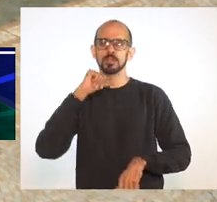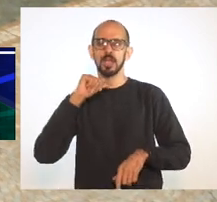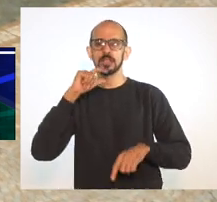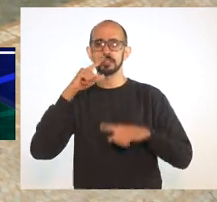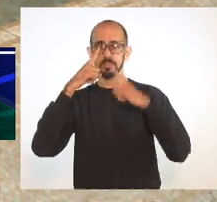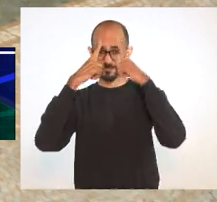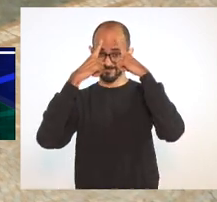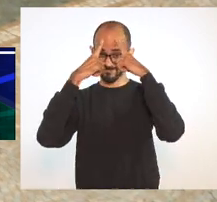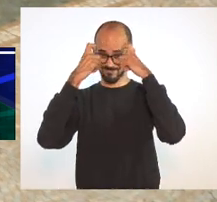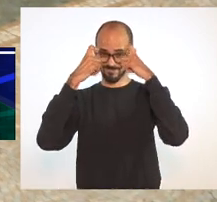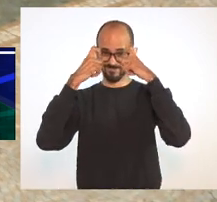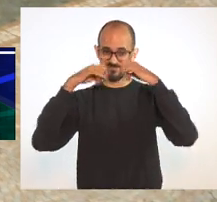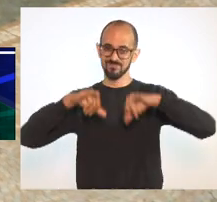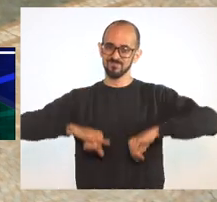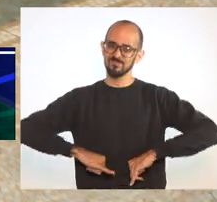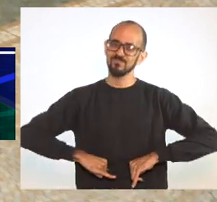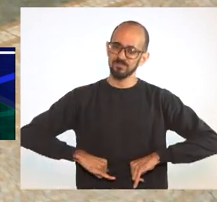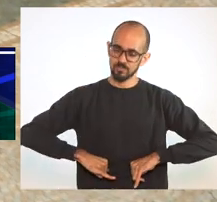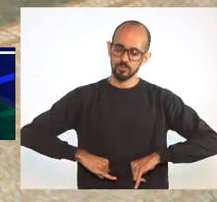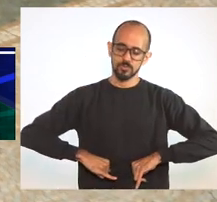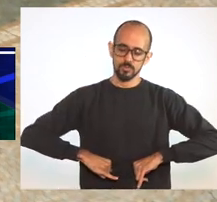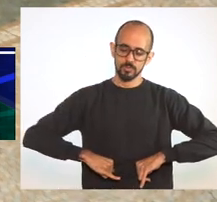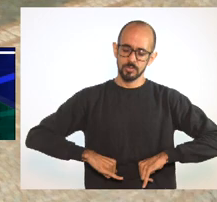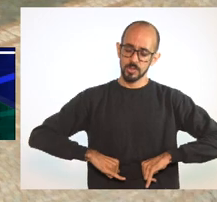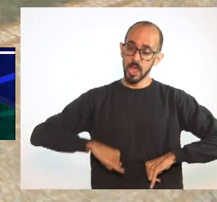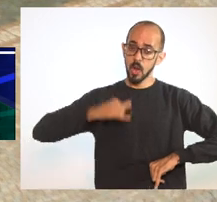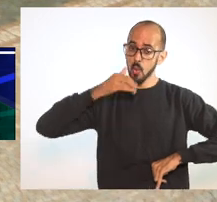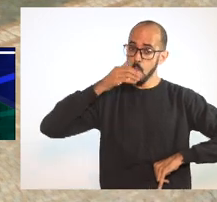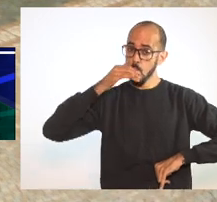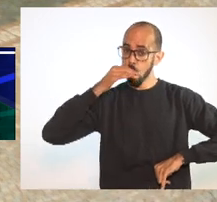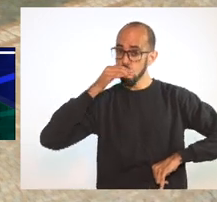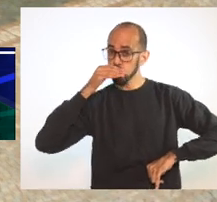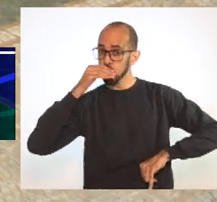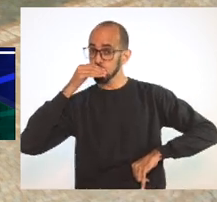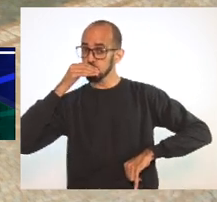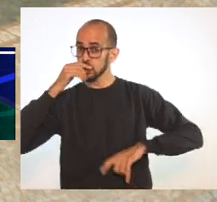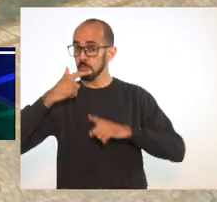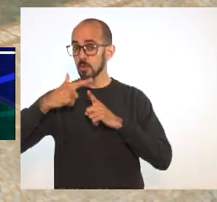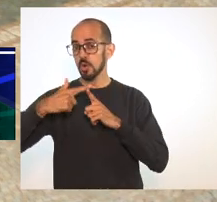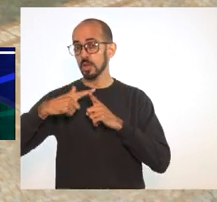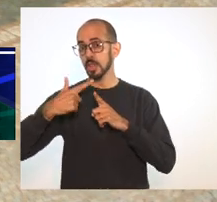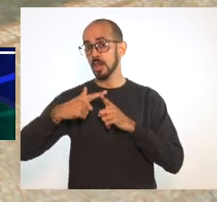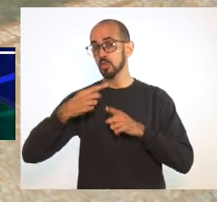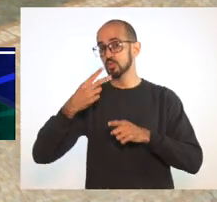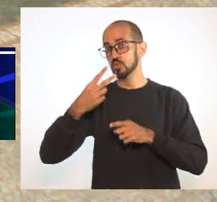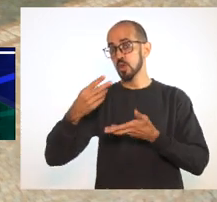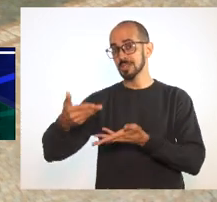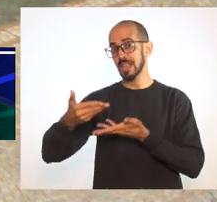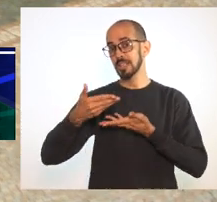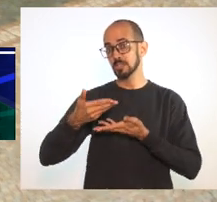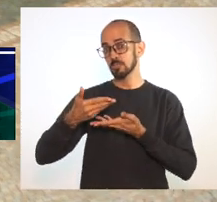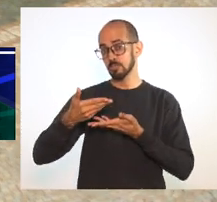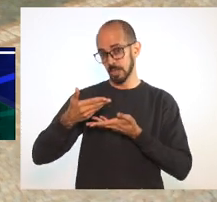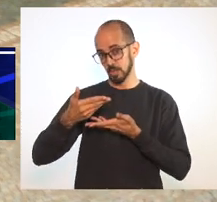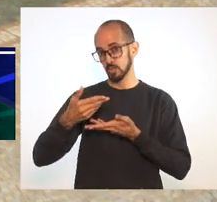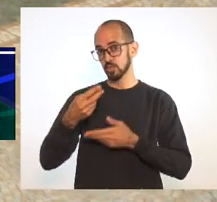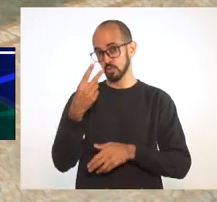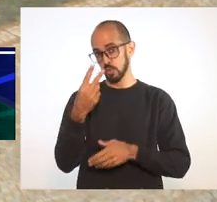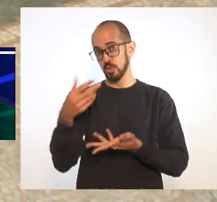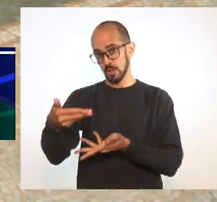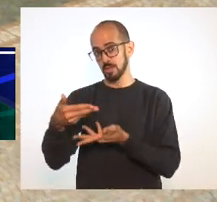violência. E foi muito curioso perceber que os dois primeiros atendimentos não